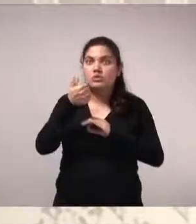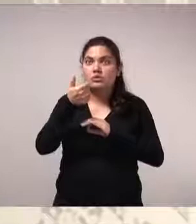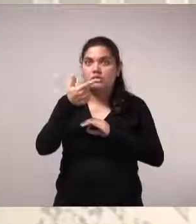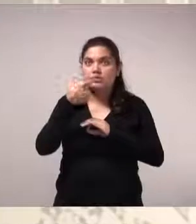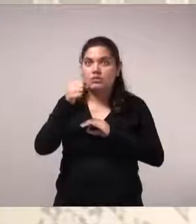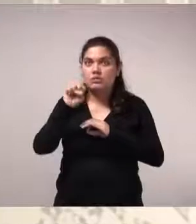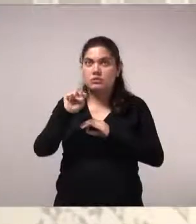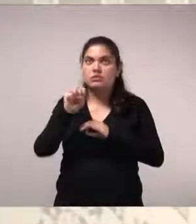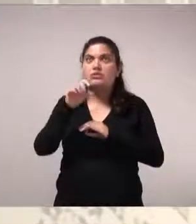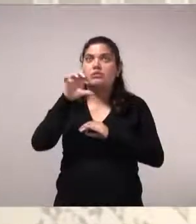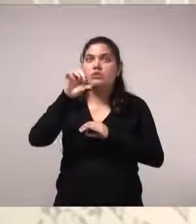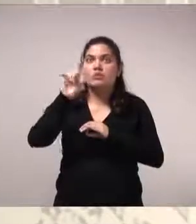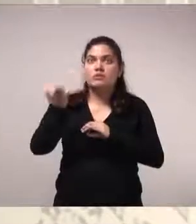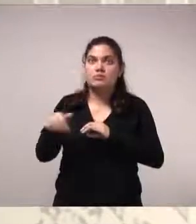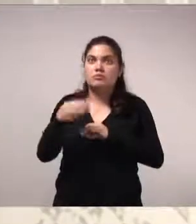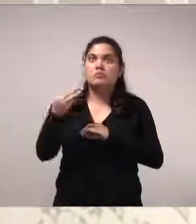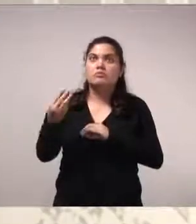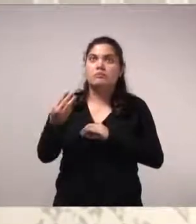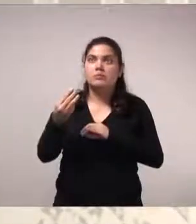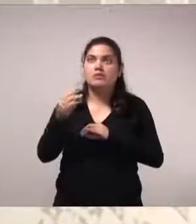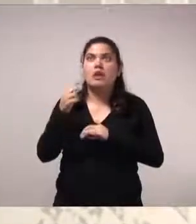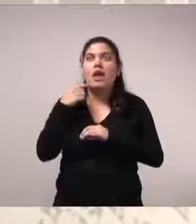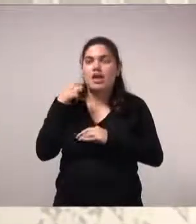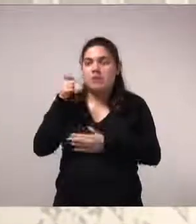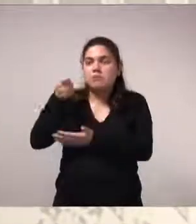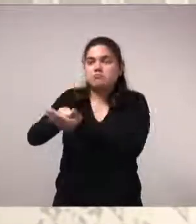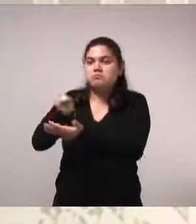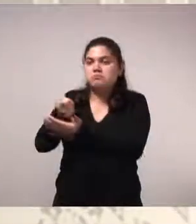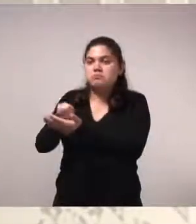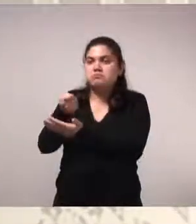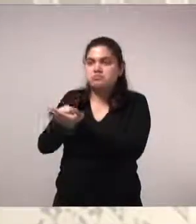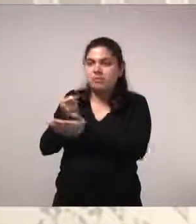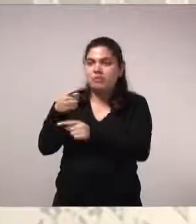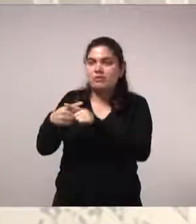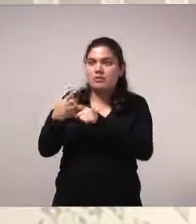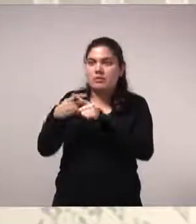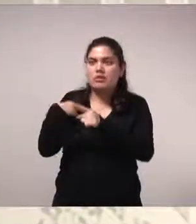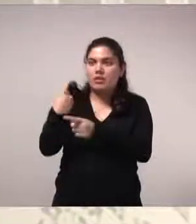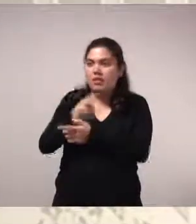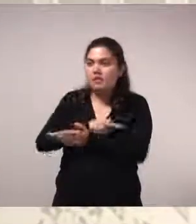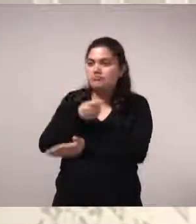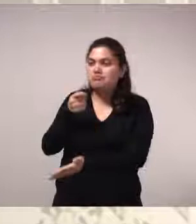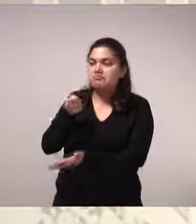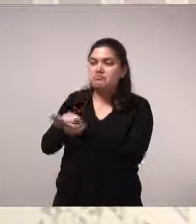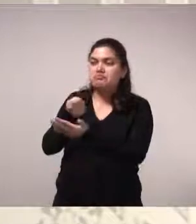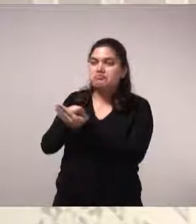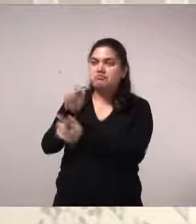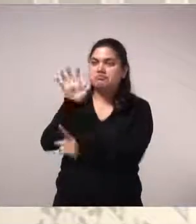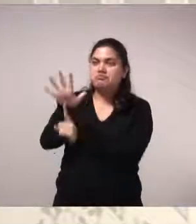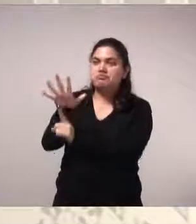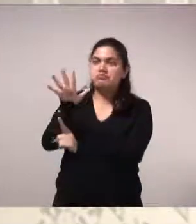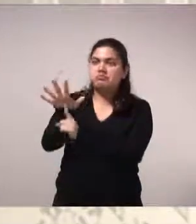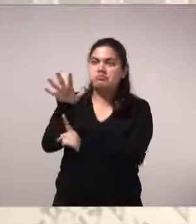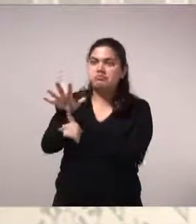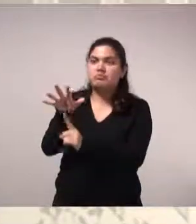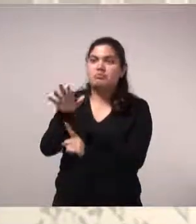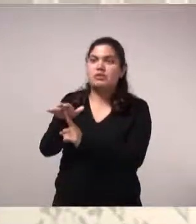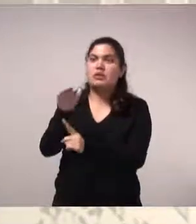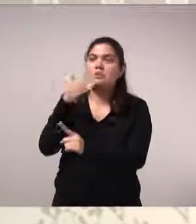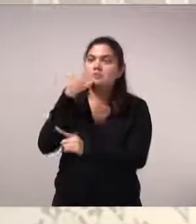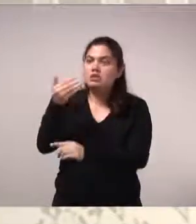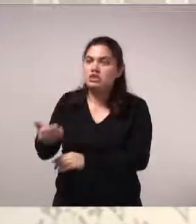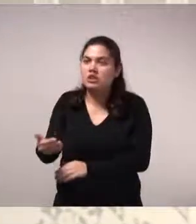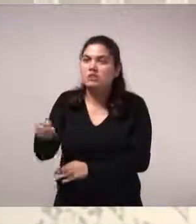9.200. Aqui, o mérito é da cobrança. O maior impacto aconteceu a partir do momento que nós começamos a cobrar